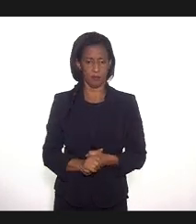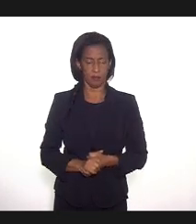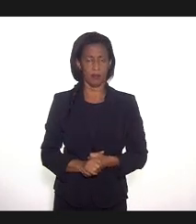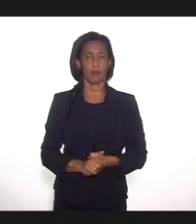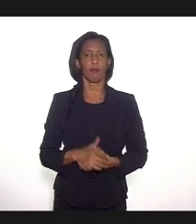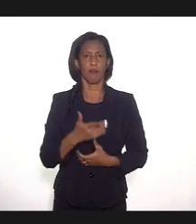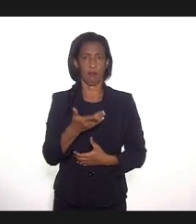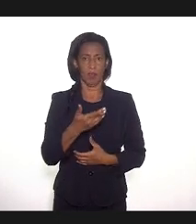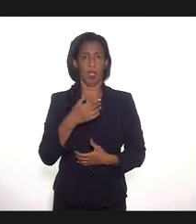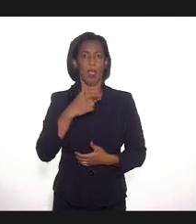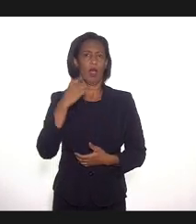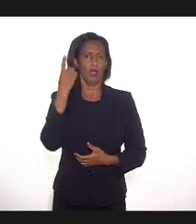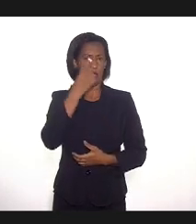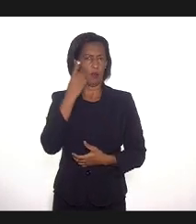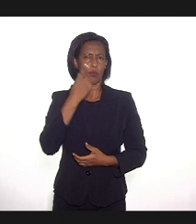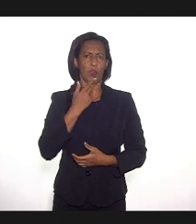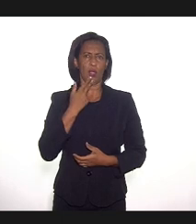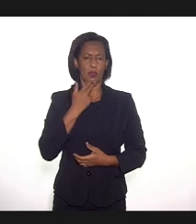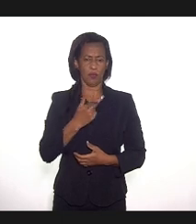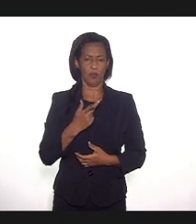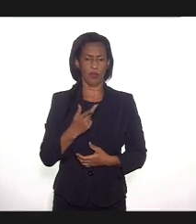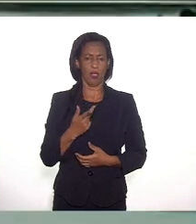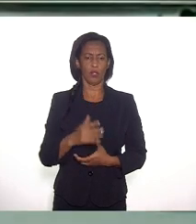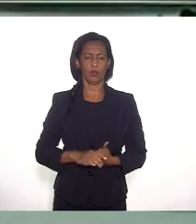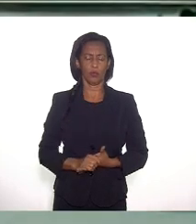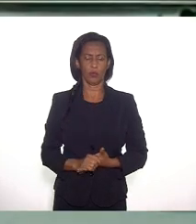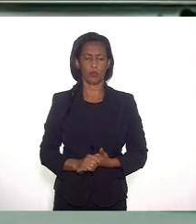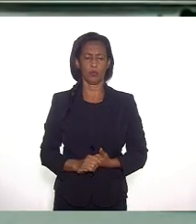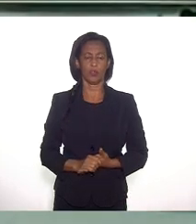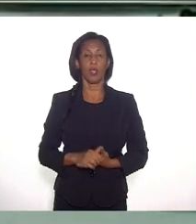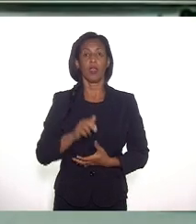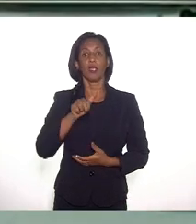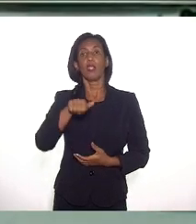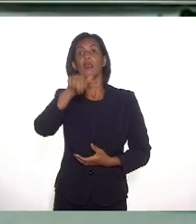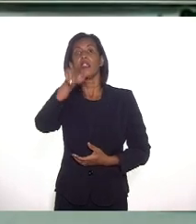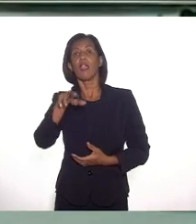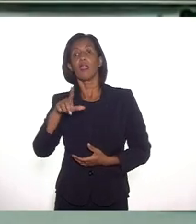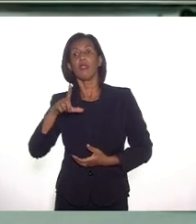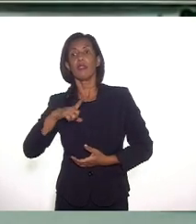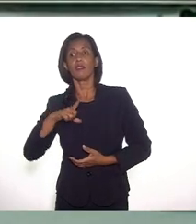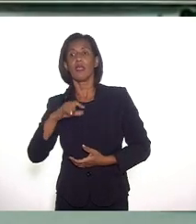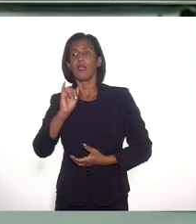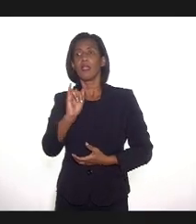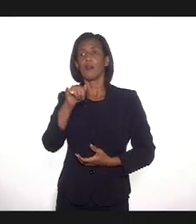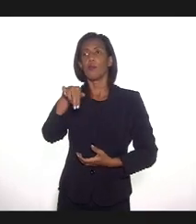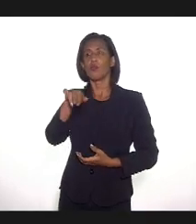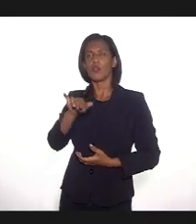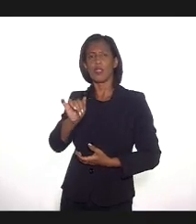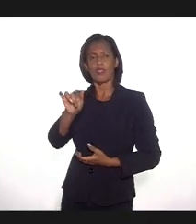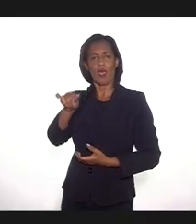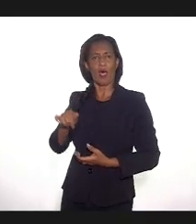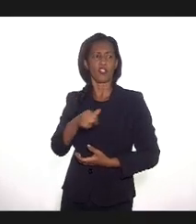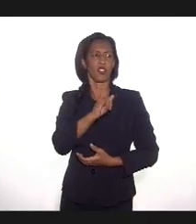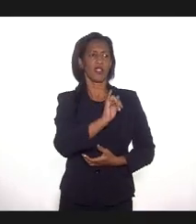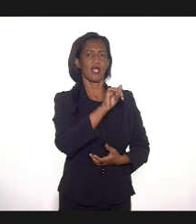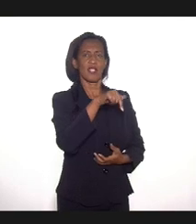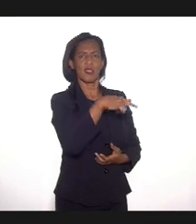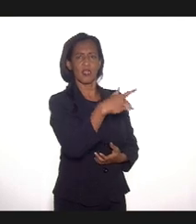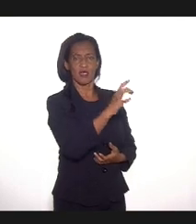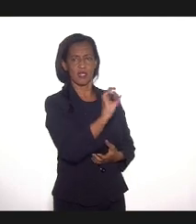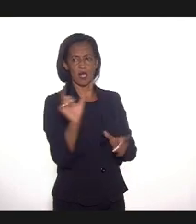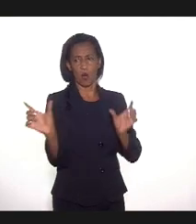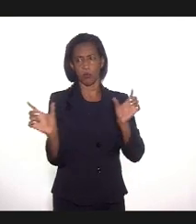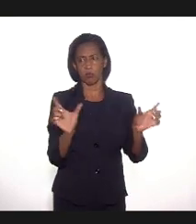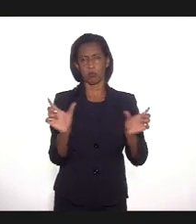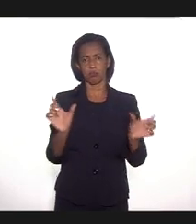do Luiz Paulo, distinguindo quem tem imunidade e quem tem isenção. São categorias diferentes. Claro. Eu acho